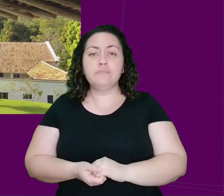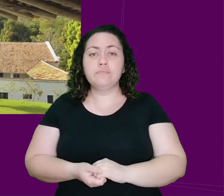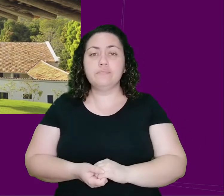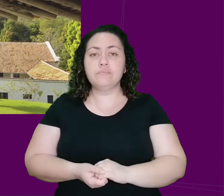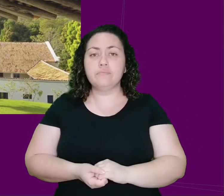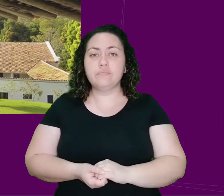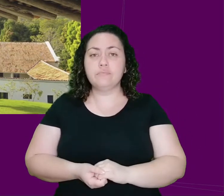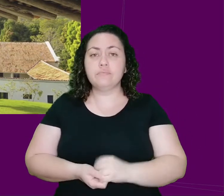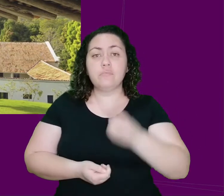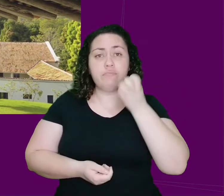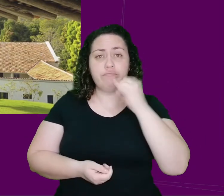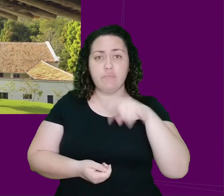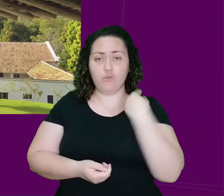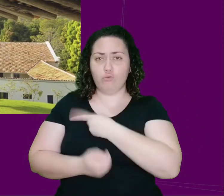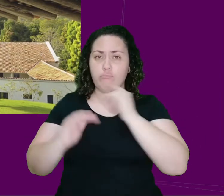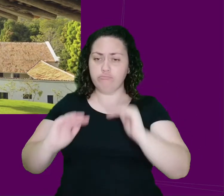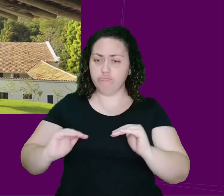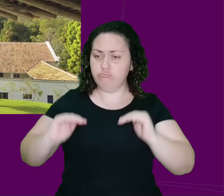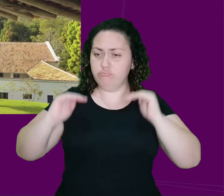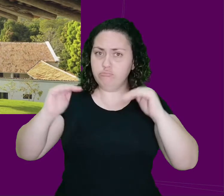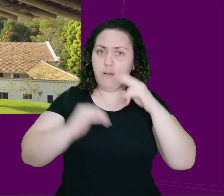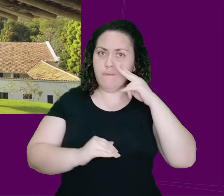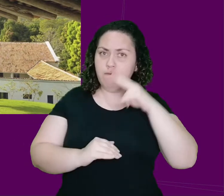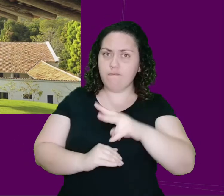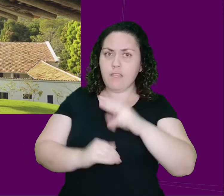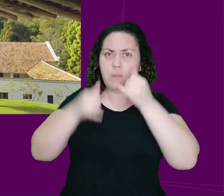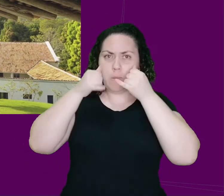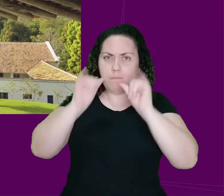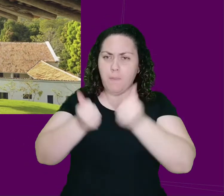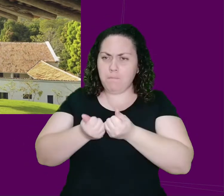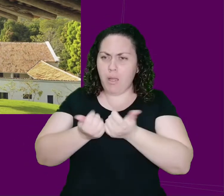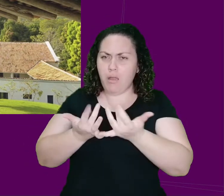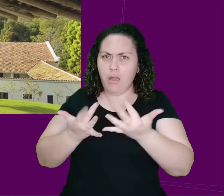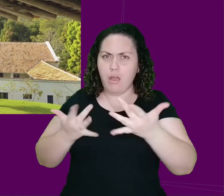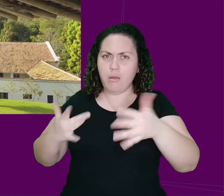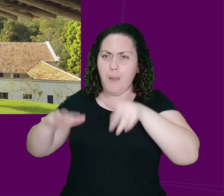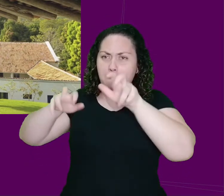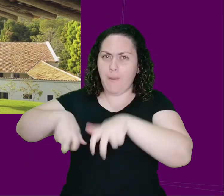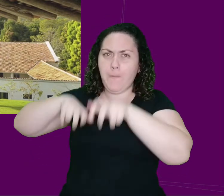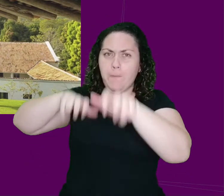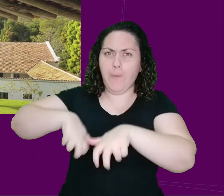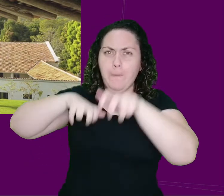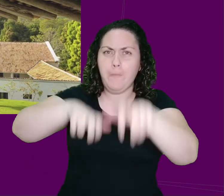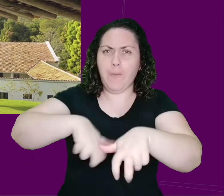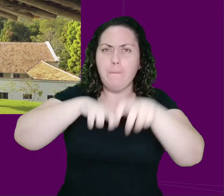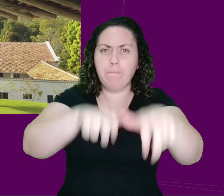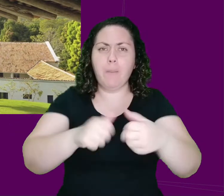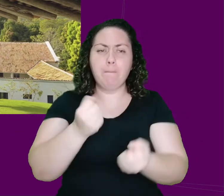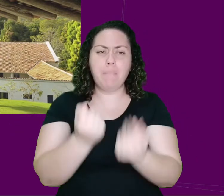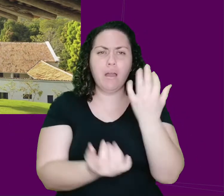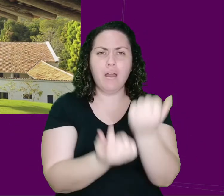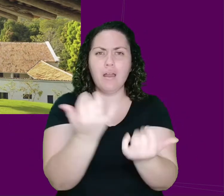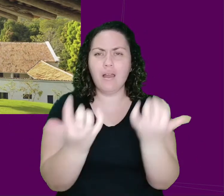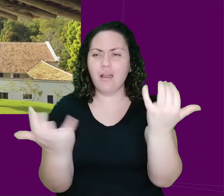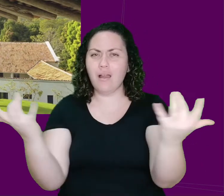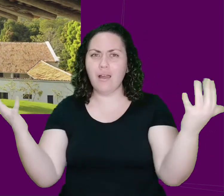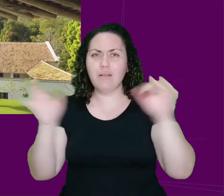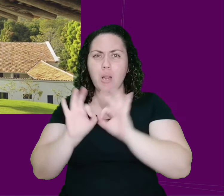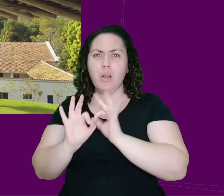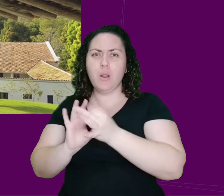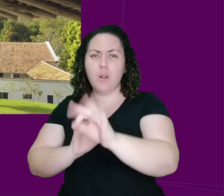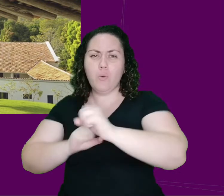E quando assim agigantados, vemos rebanhos numerosos a nossos pés, plantações estirando-se por terras